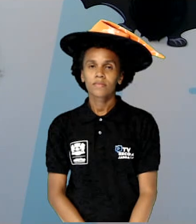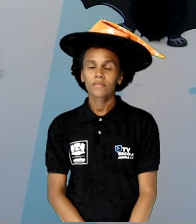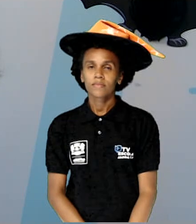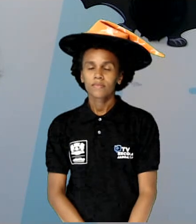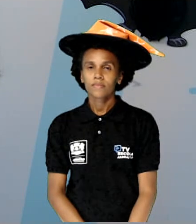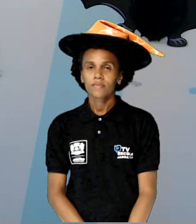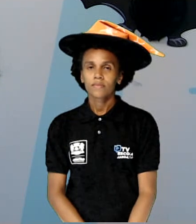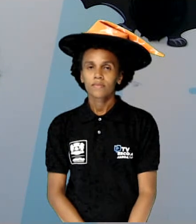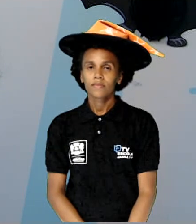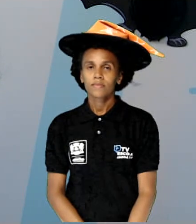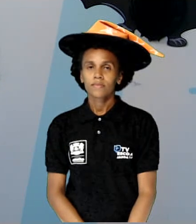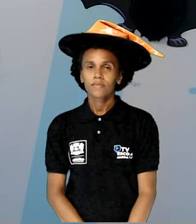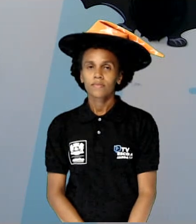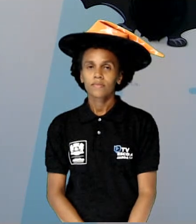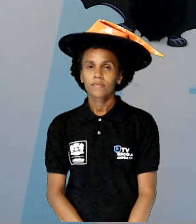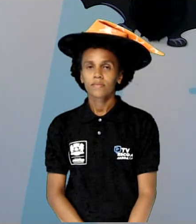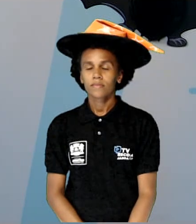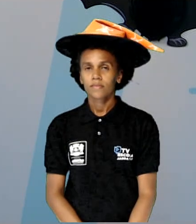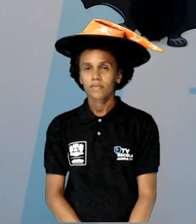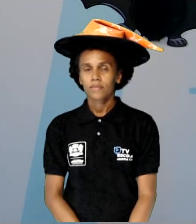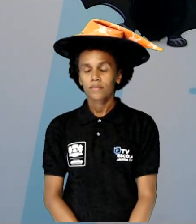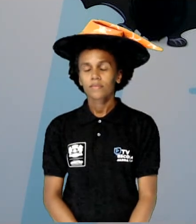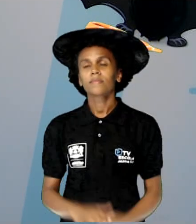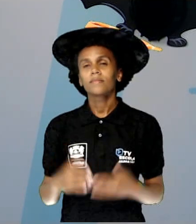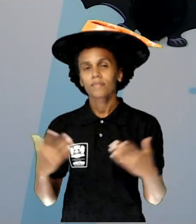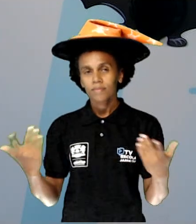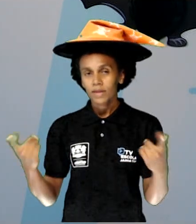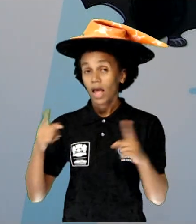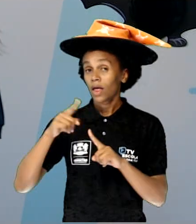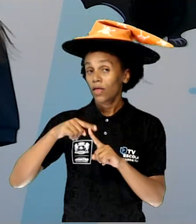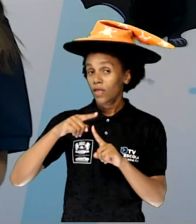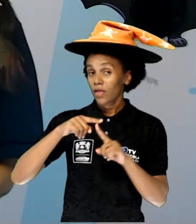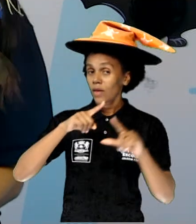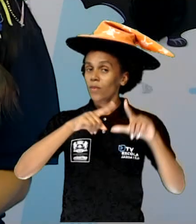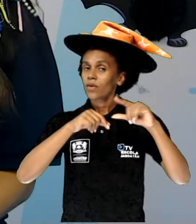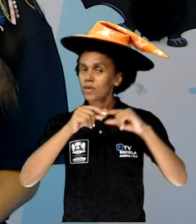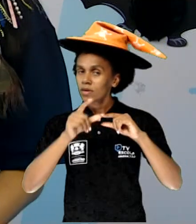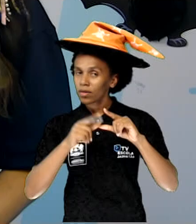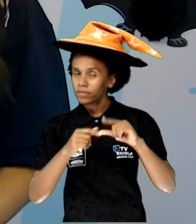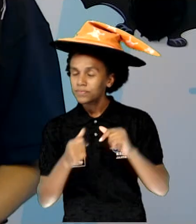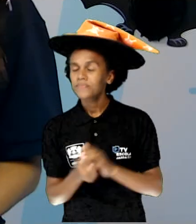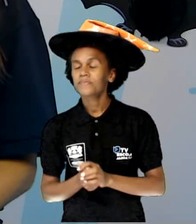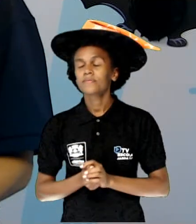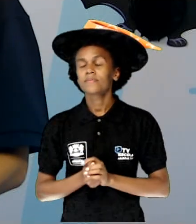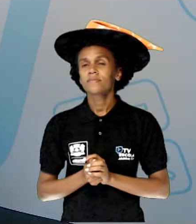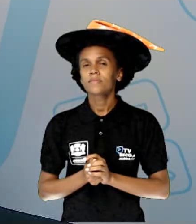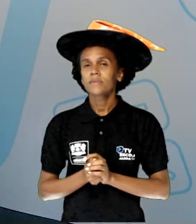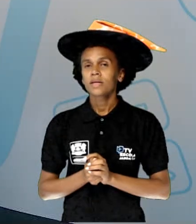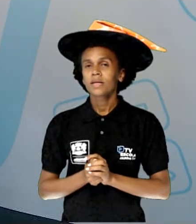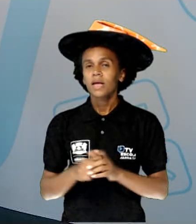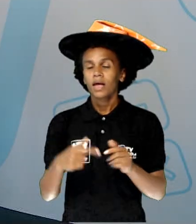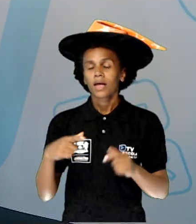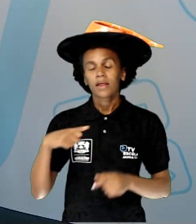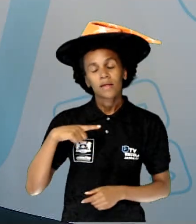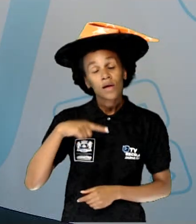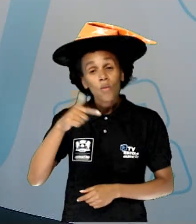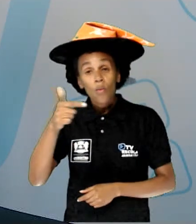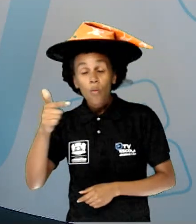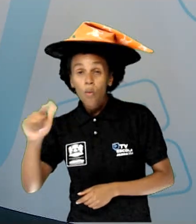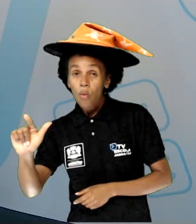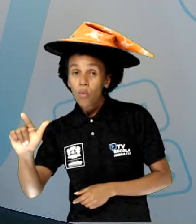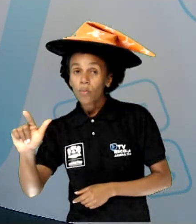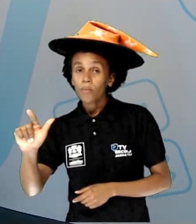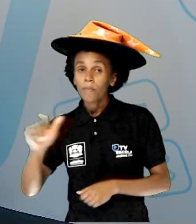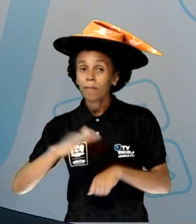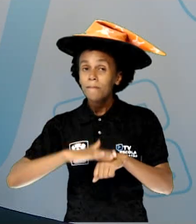encontra com a última ponta tem esse tipo de estrela e também tem outro tipo de estrela que talvez seja mais